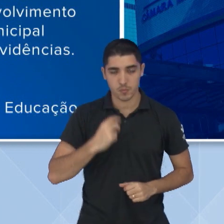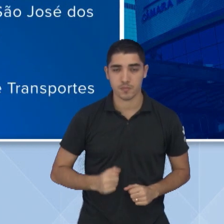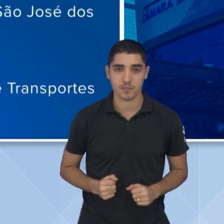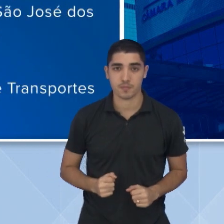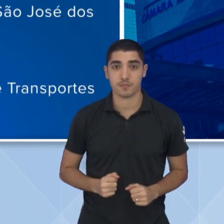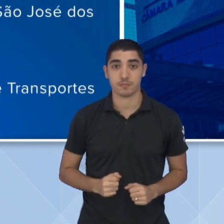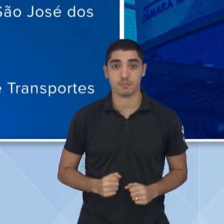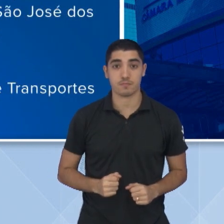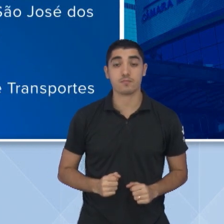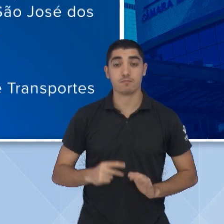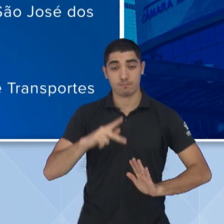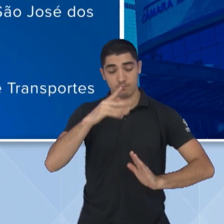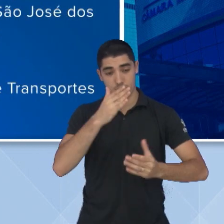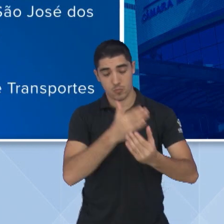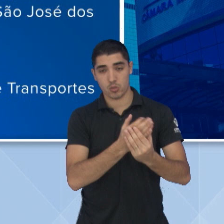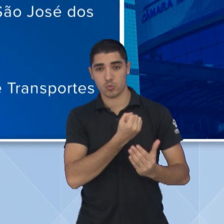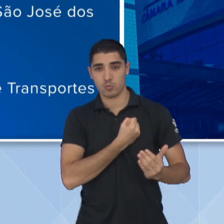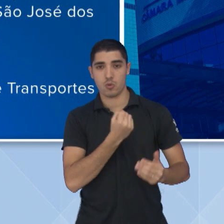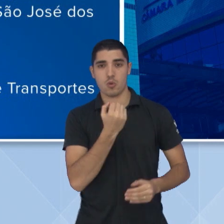Processo número